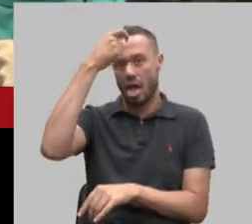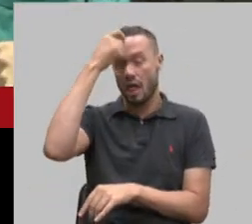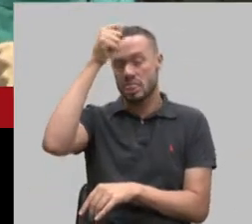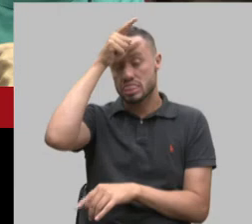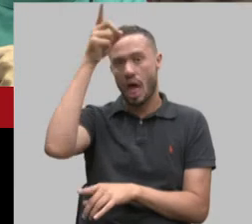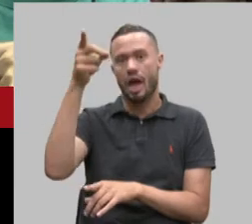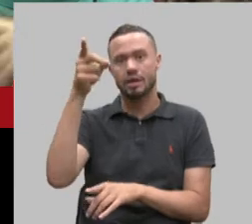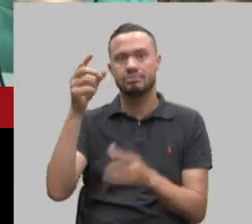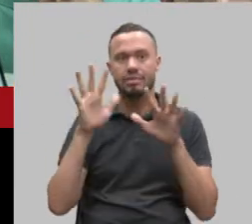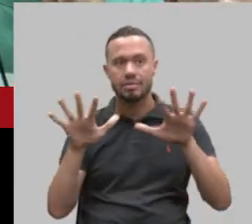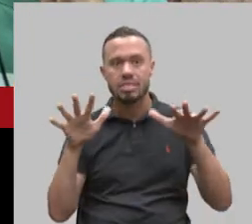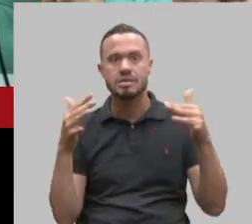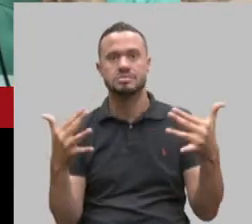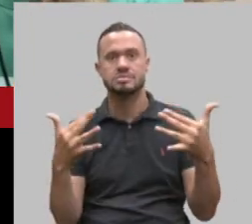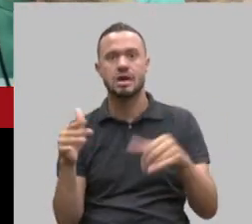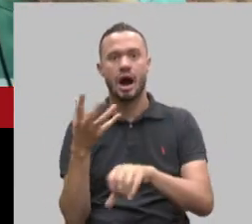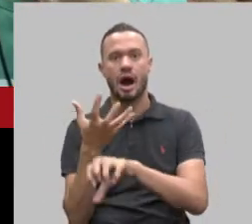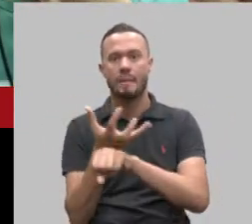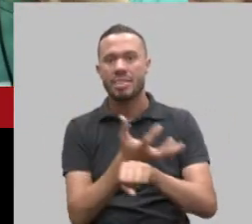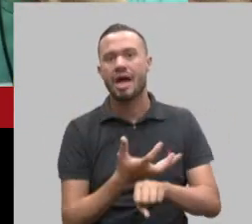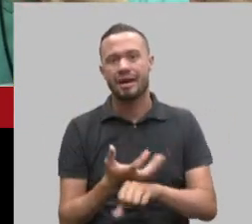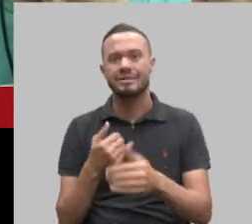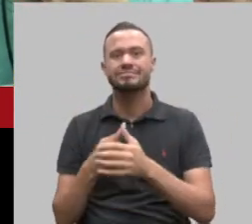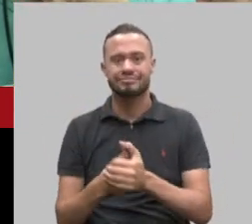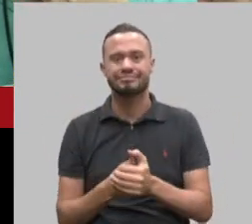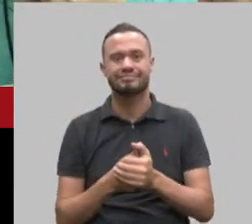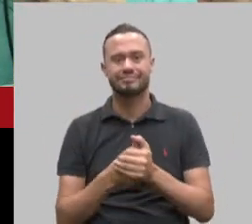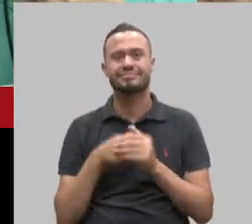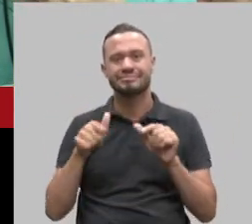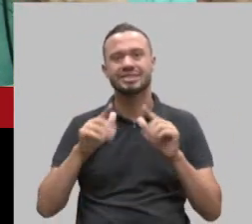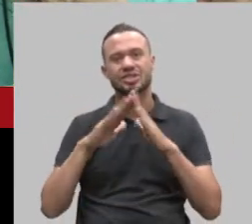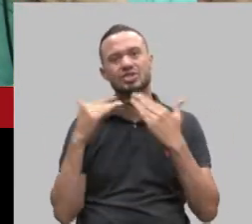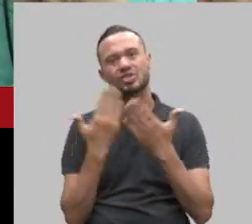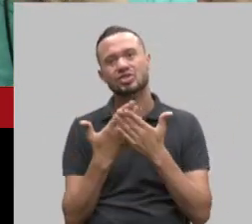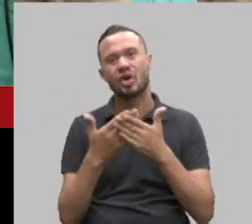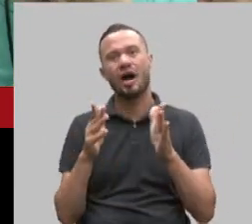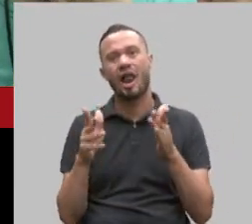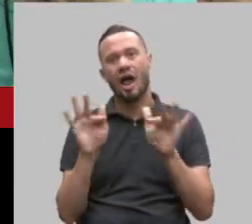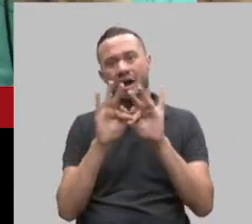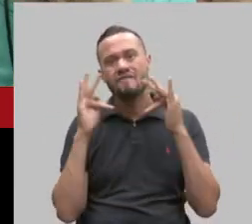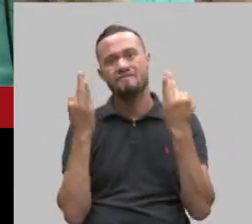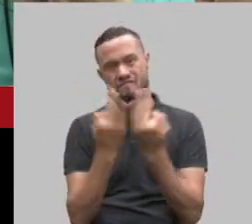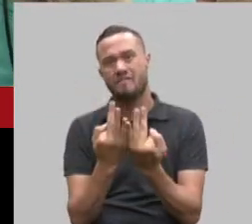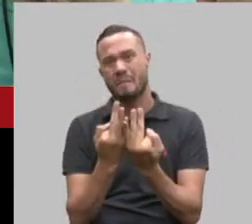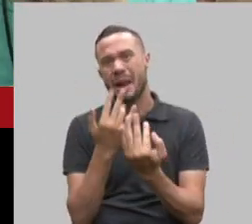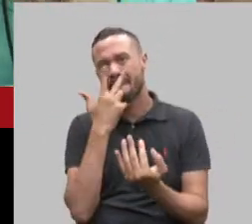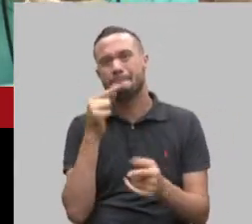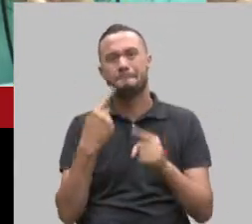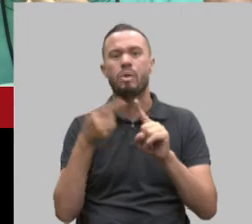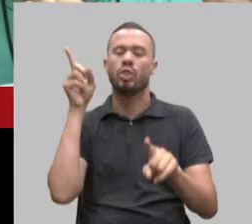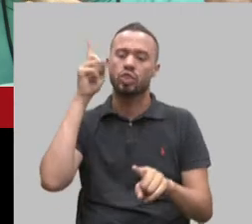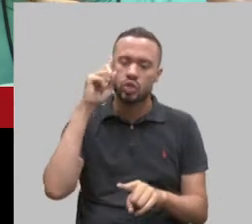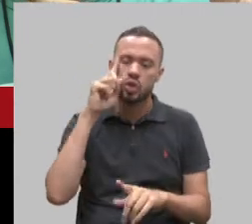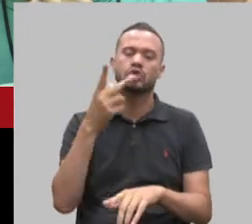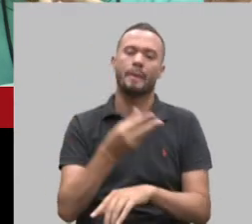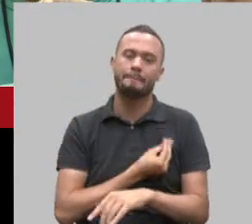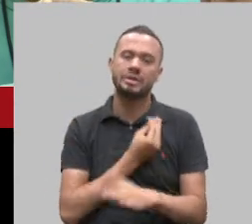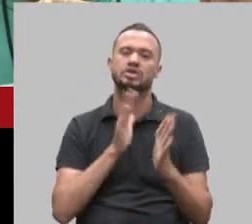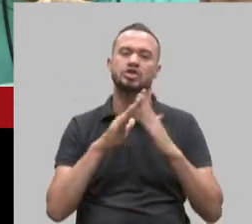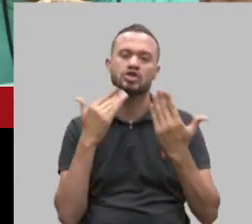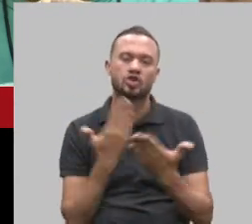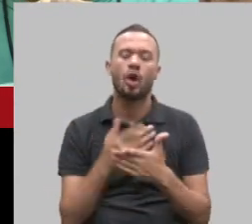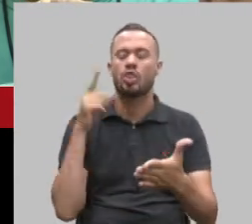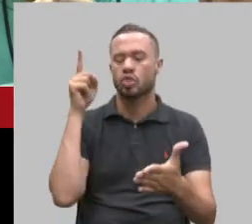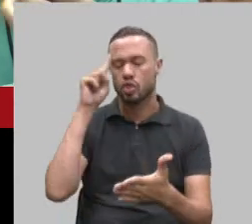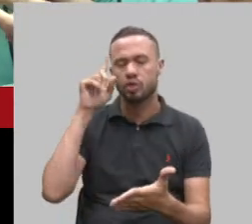matéria a escola já se tornou um ambiente familiar né porque todos os dias nós estamos nelas e termos um ambiente o qual Nós estudamos todos os dias